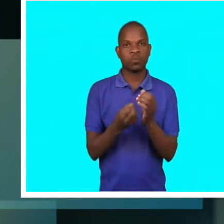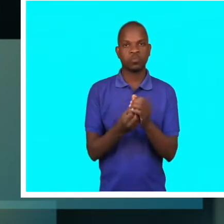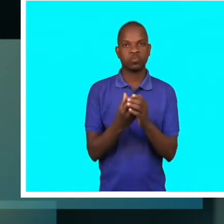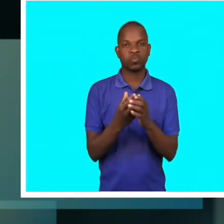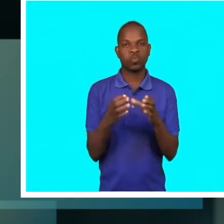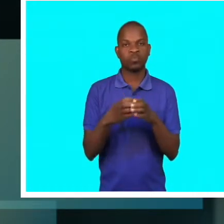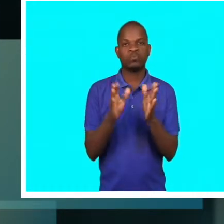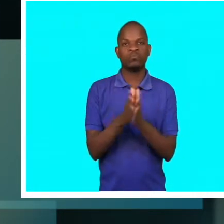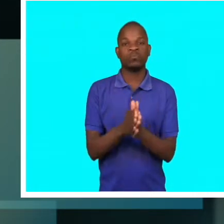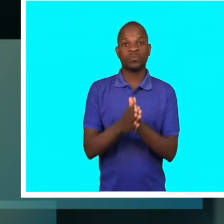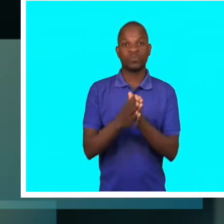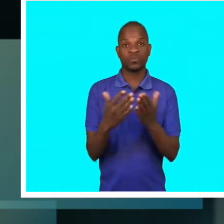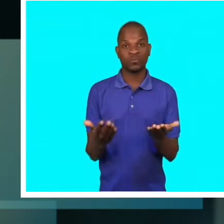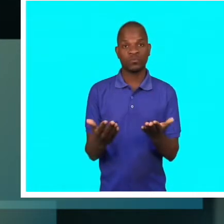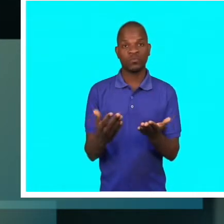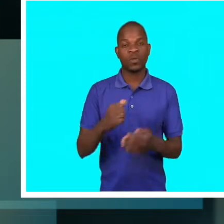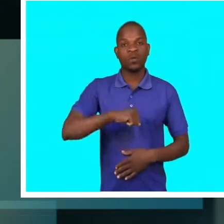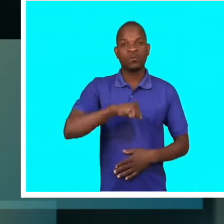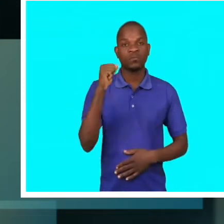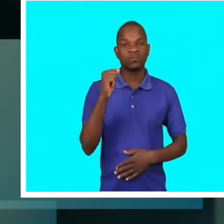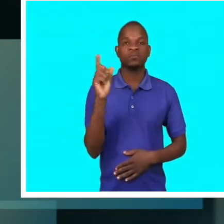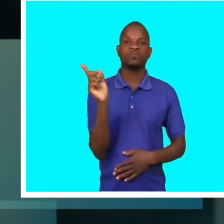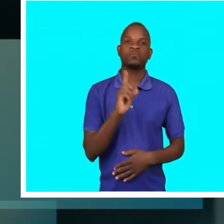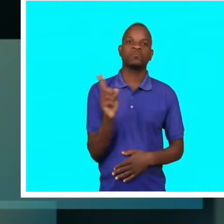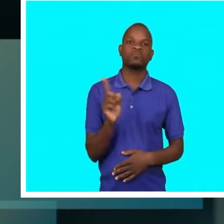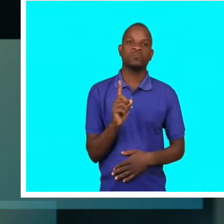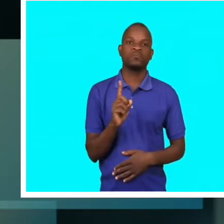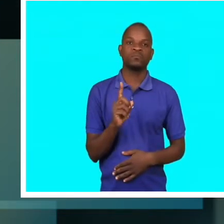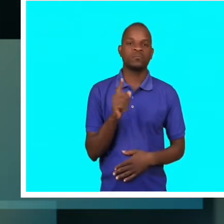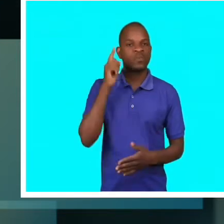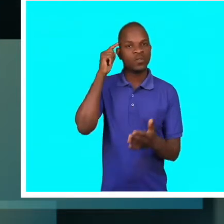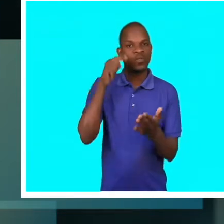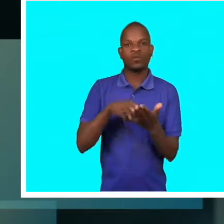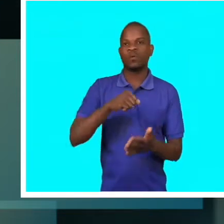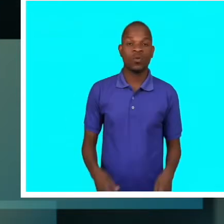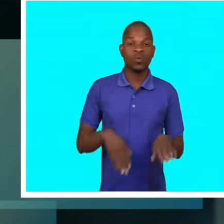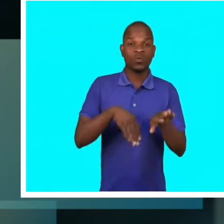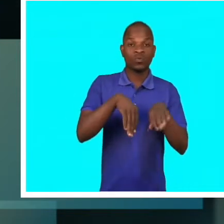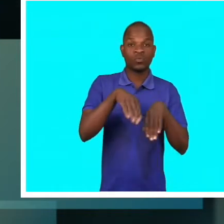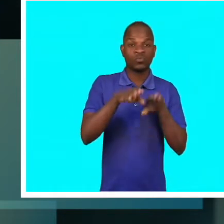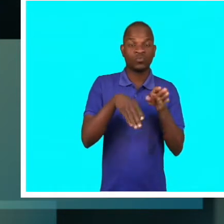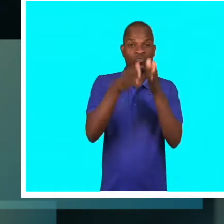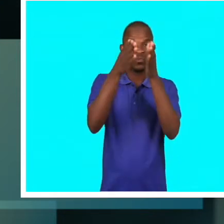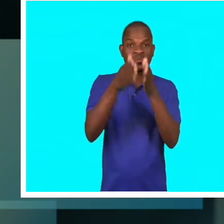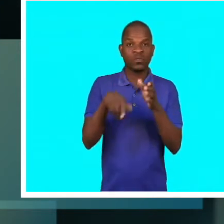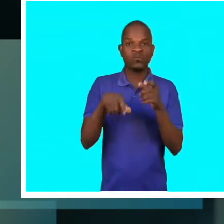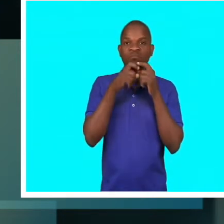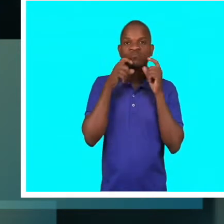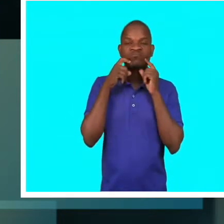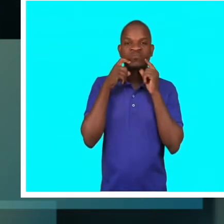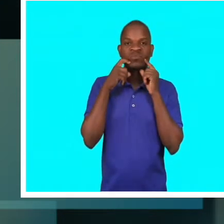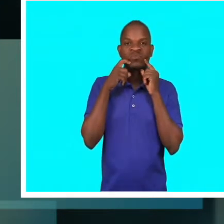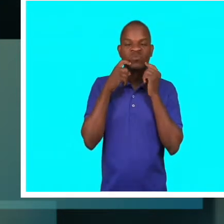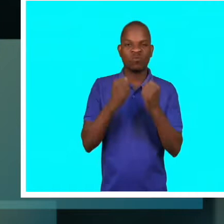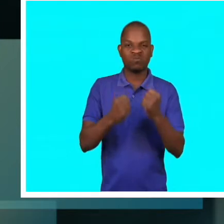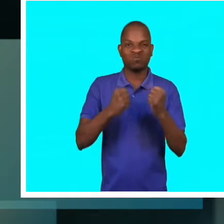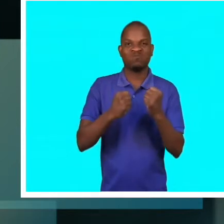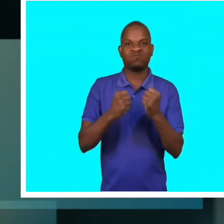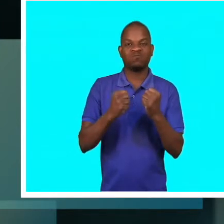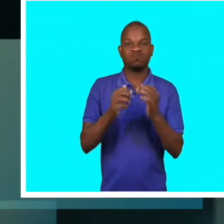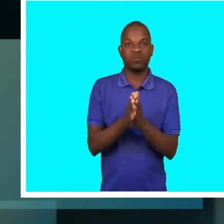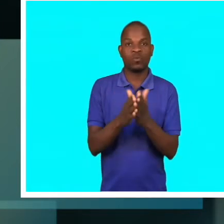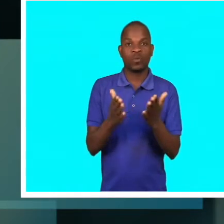Não. Ganhou. Não ganhou. Então, Moçambique não ganhou. Jogador moçambicano. Não é forte.